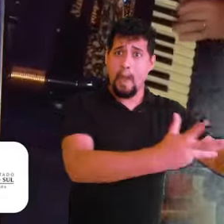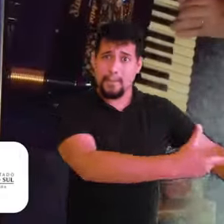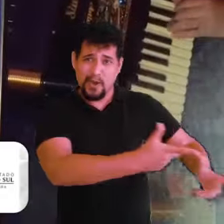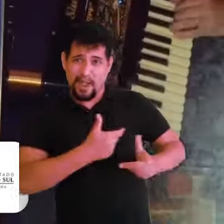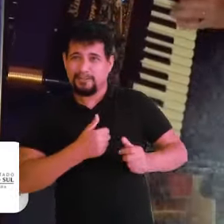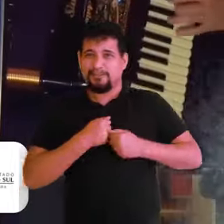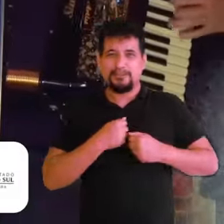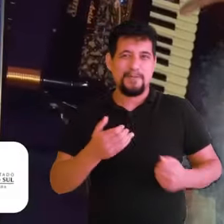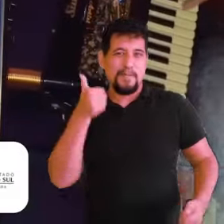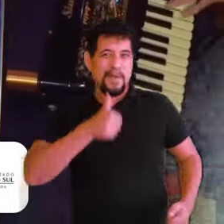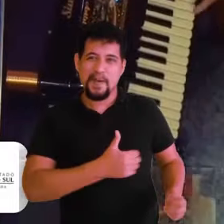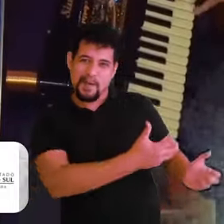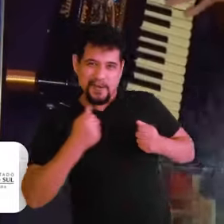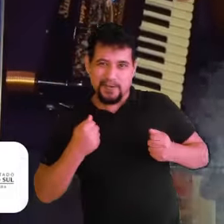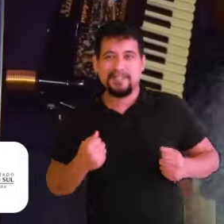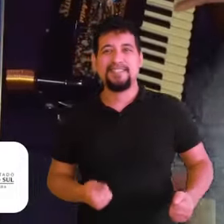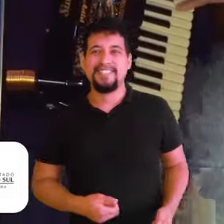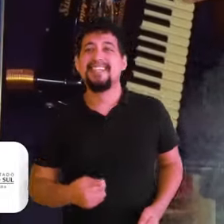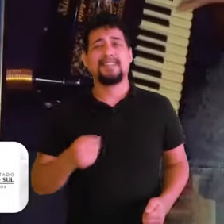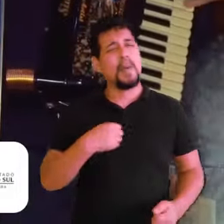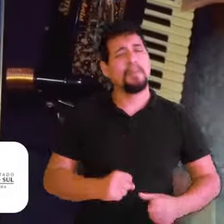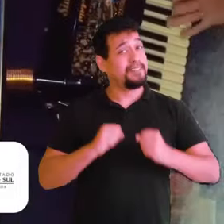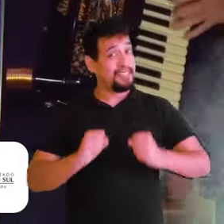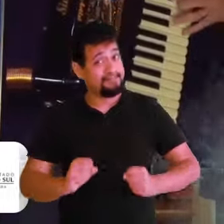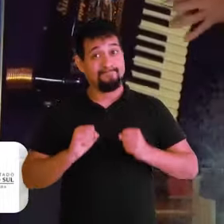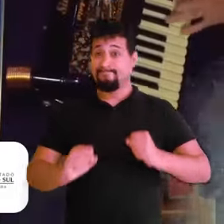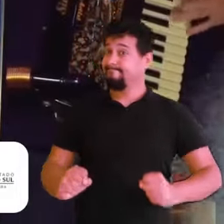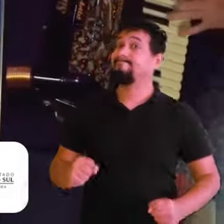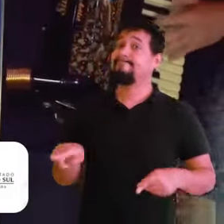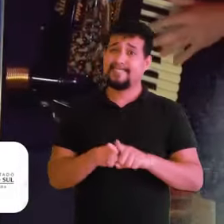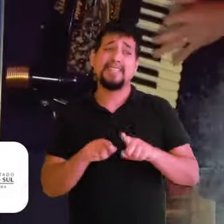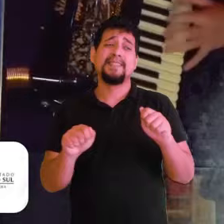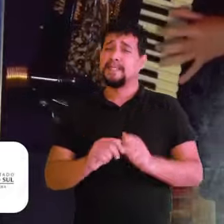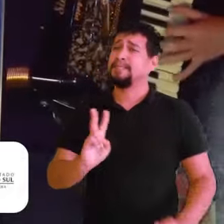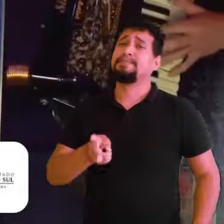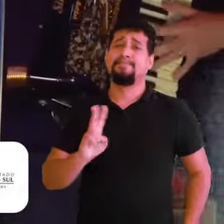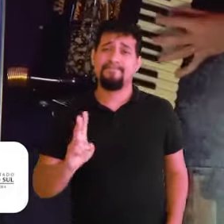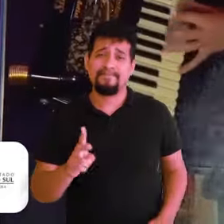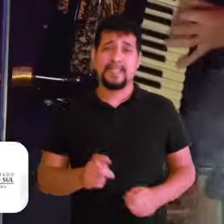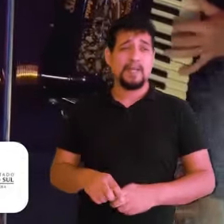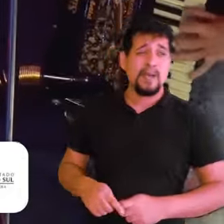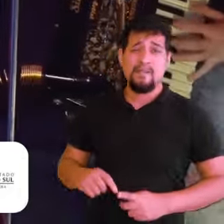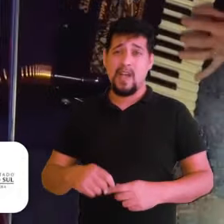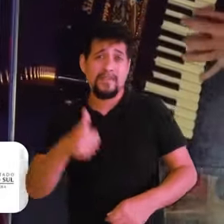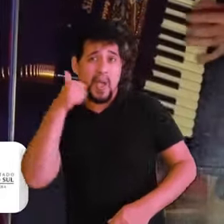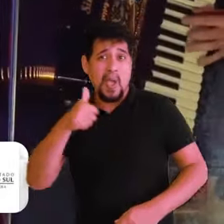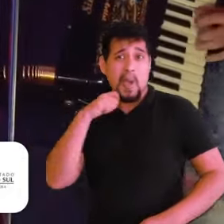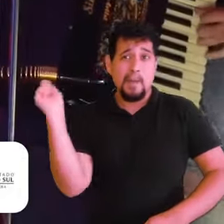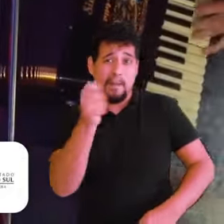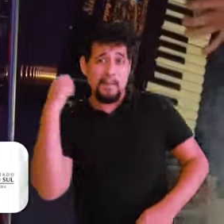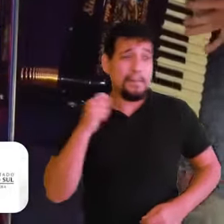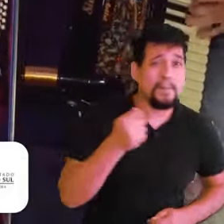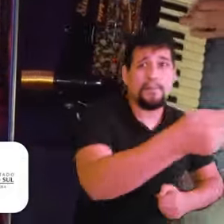comigo. Ah, se eu pudesse fazer o que eu sempre digo, eu levava essa mulherada